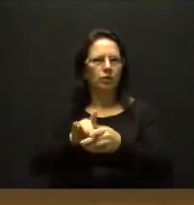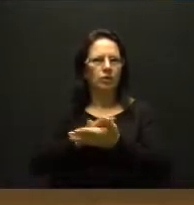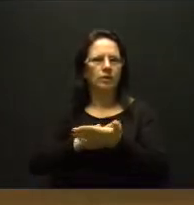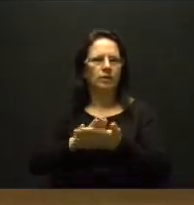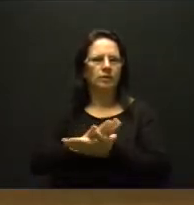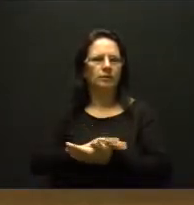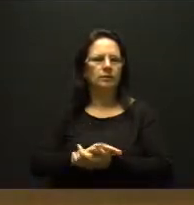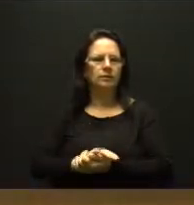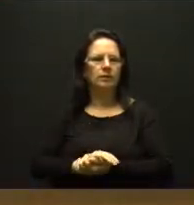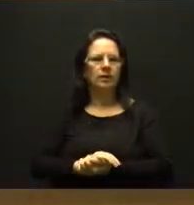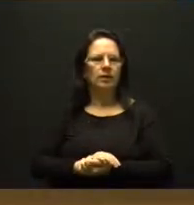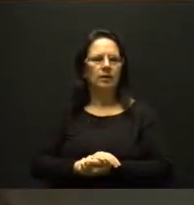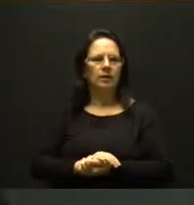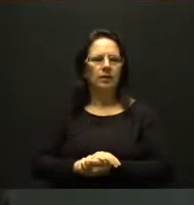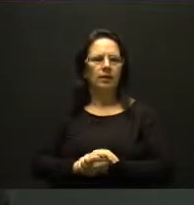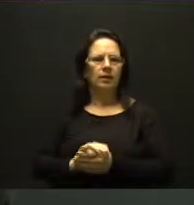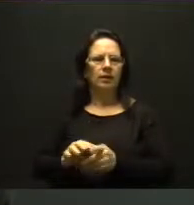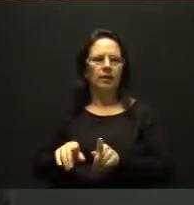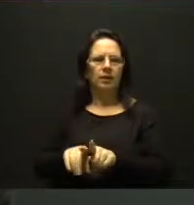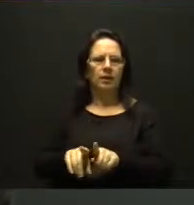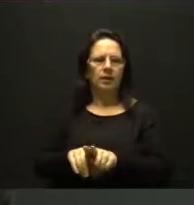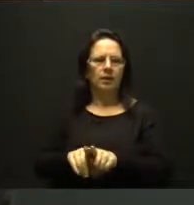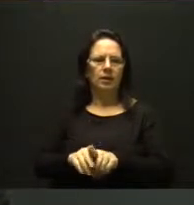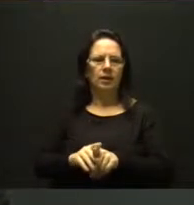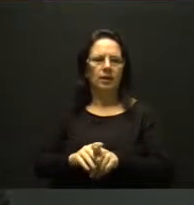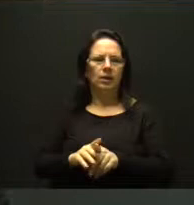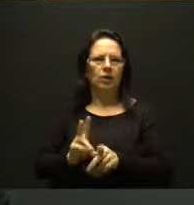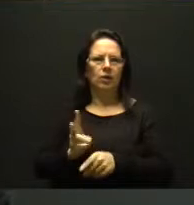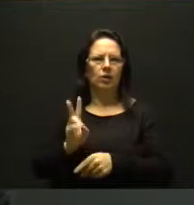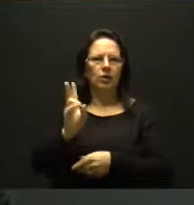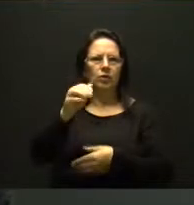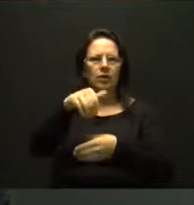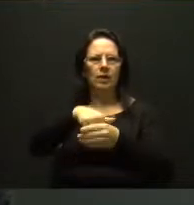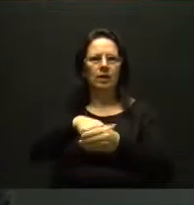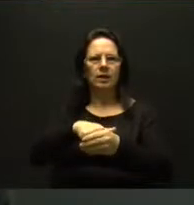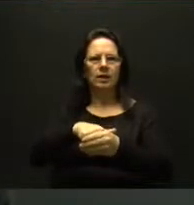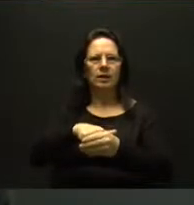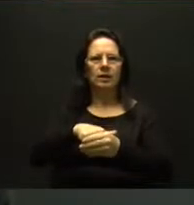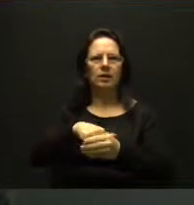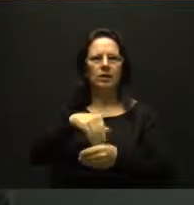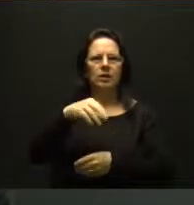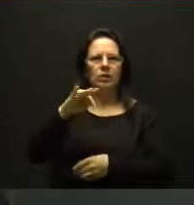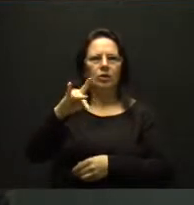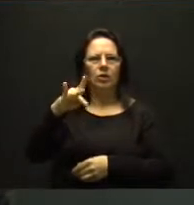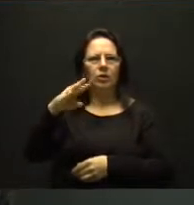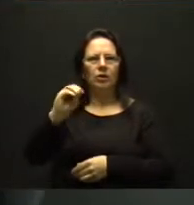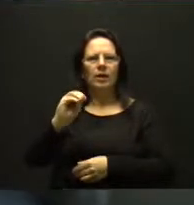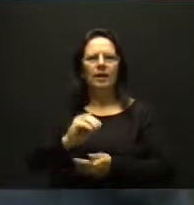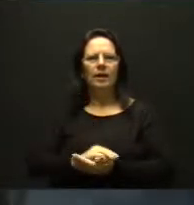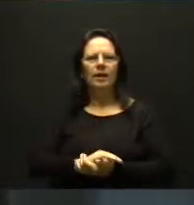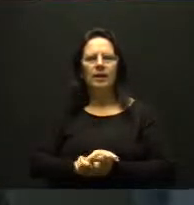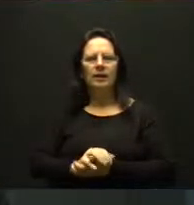creche continua em votação com a palavra dor toninho vieira